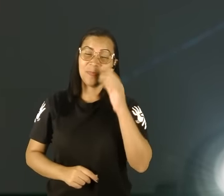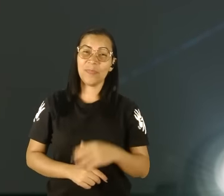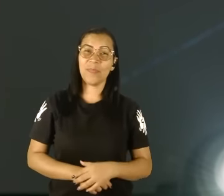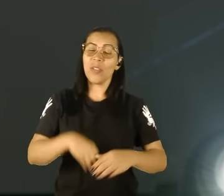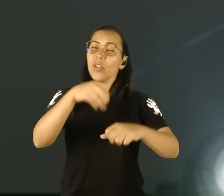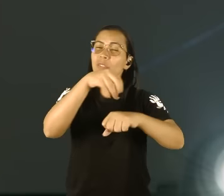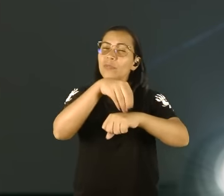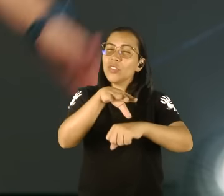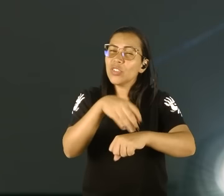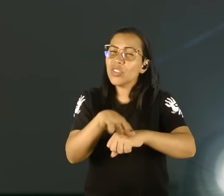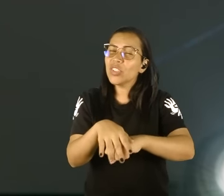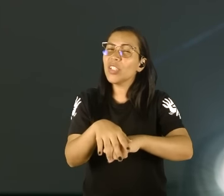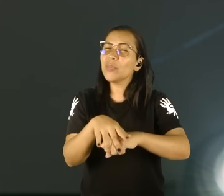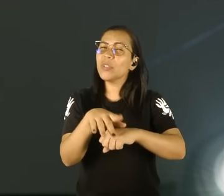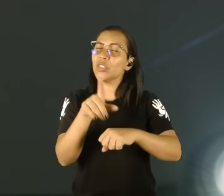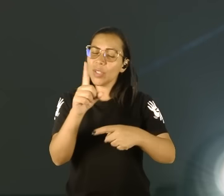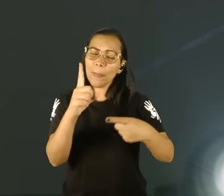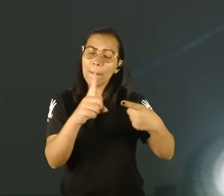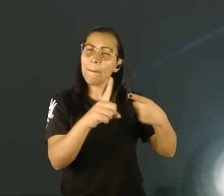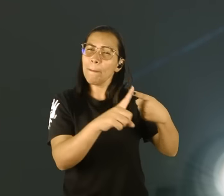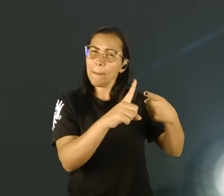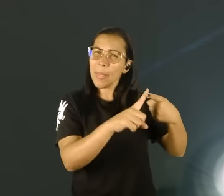instrução, ele vê uma escada.